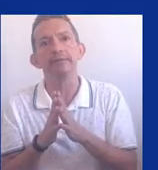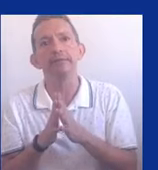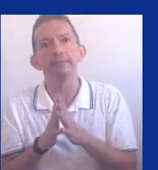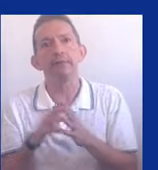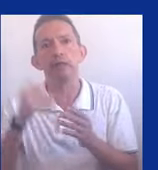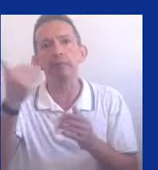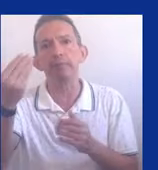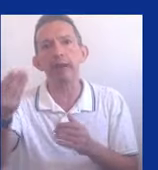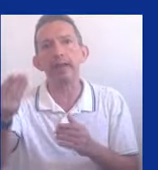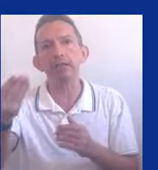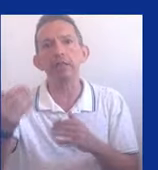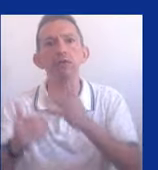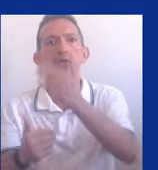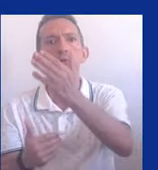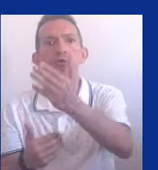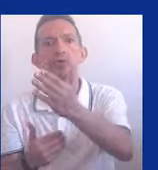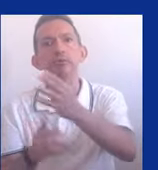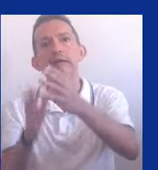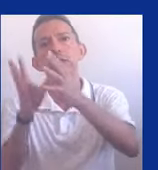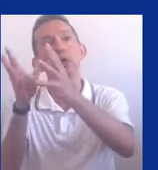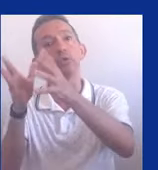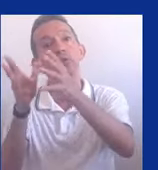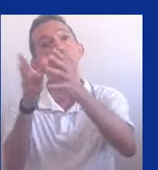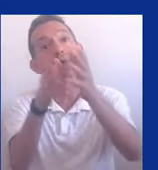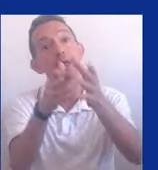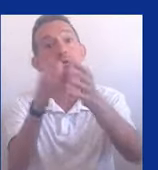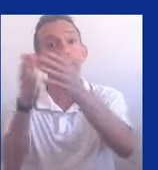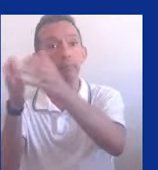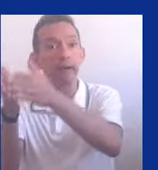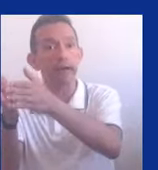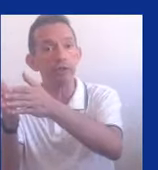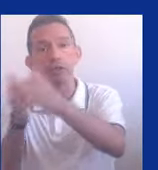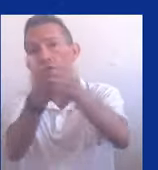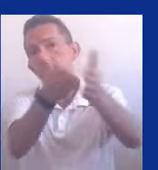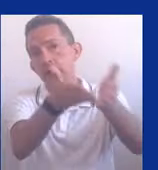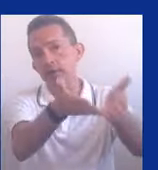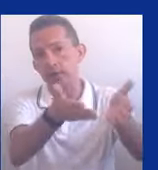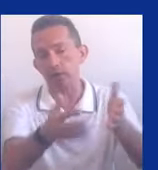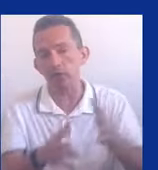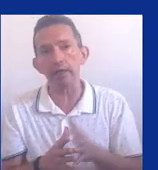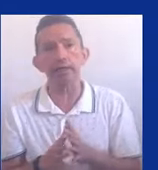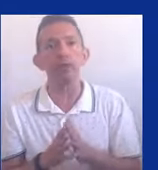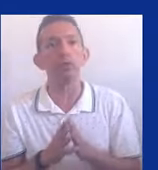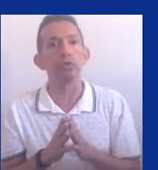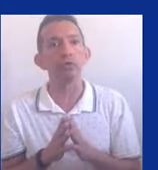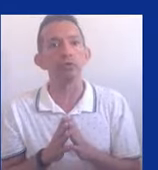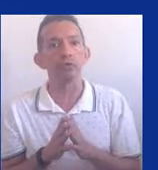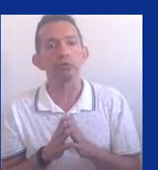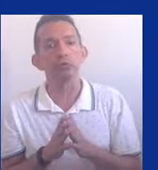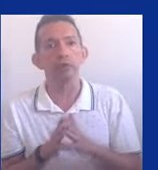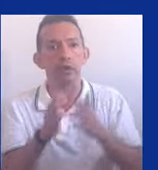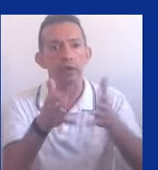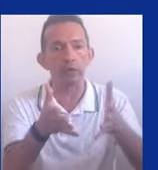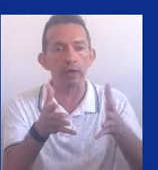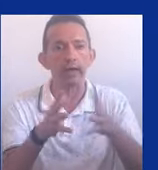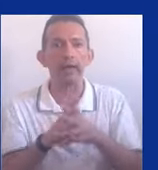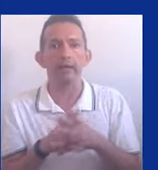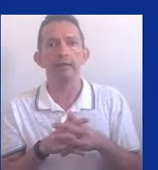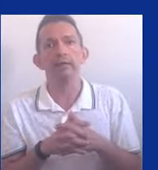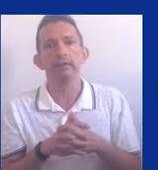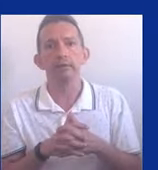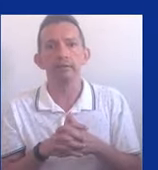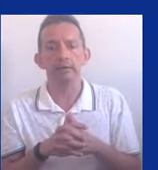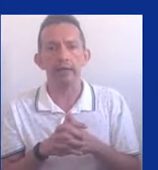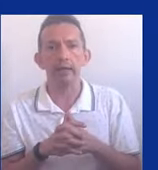organela. Grânulo de Palade, grânulo de ribossomo. Daí quando tem um grânulo de Palade, esse retículo é granuloso, ele é